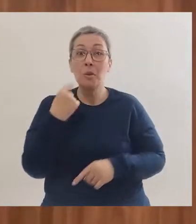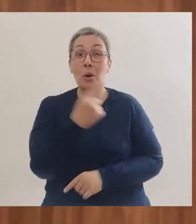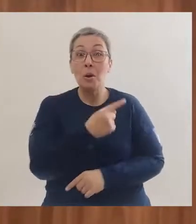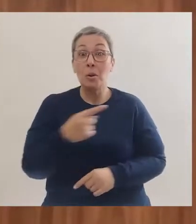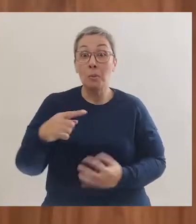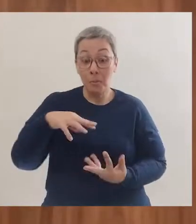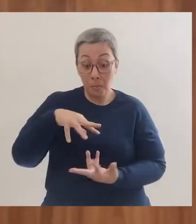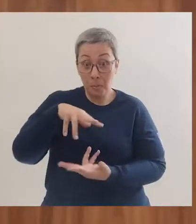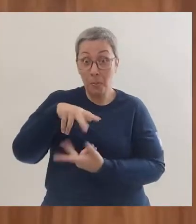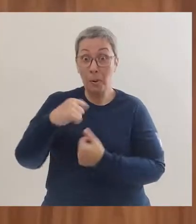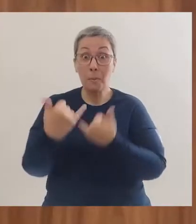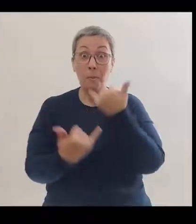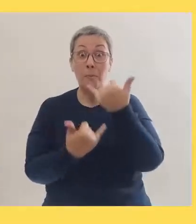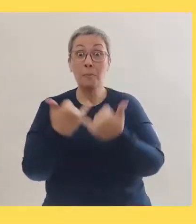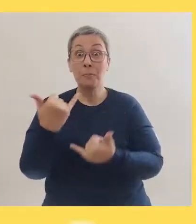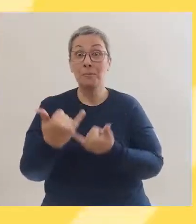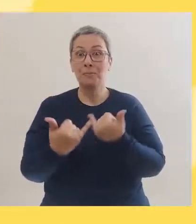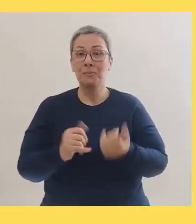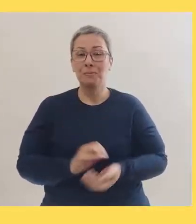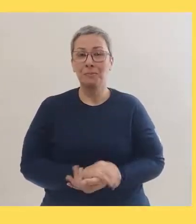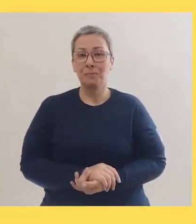Semana Mundial do Brincar.